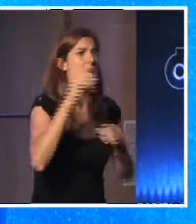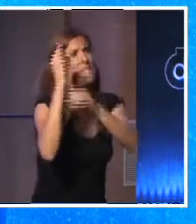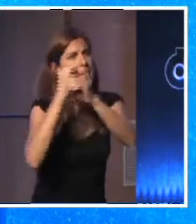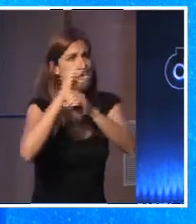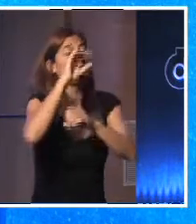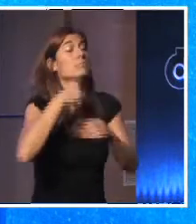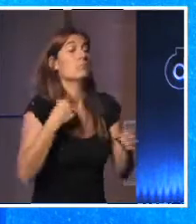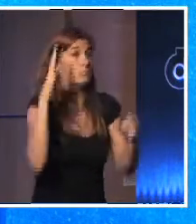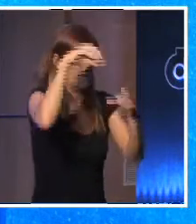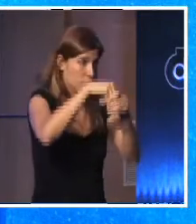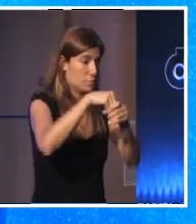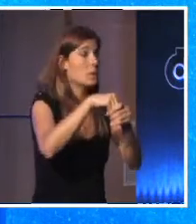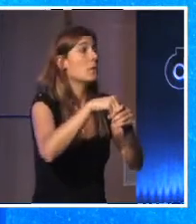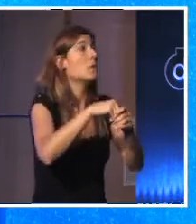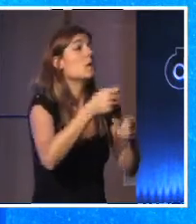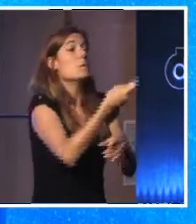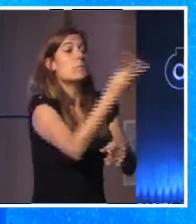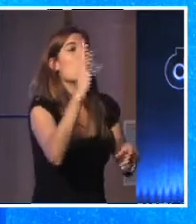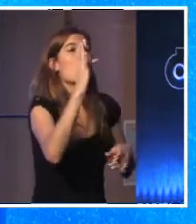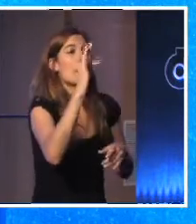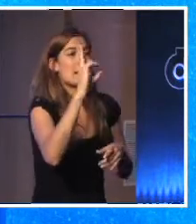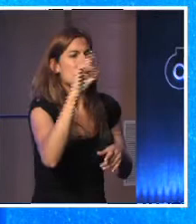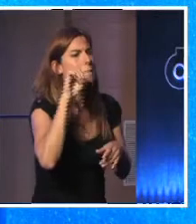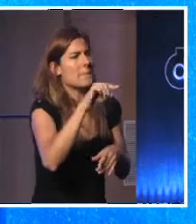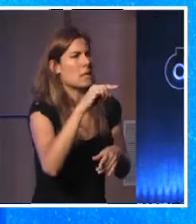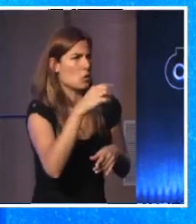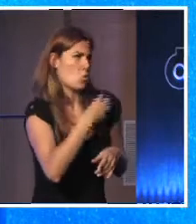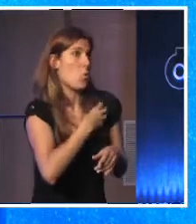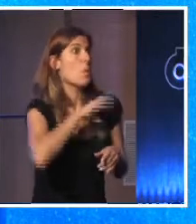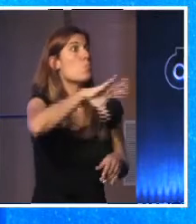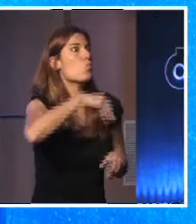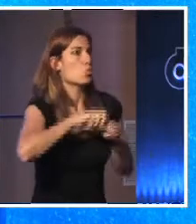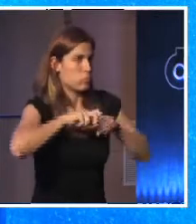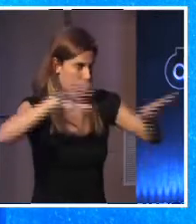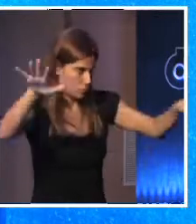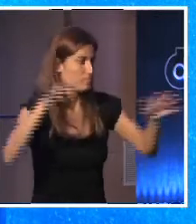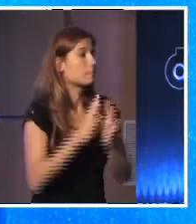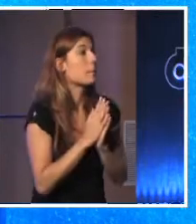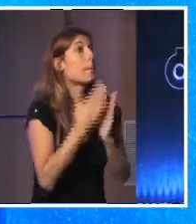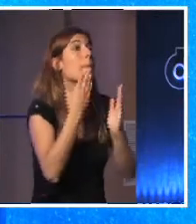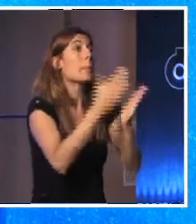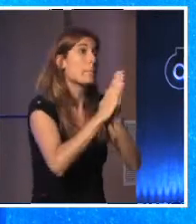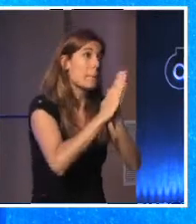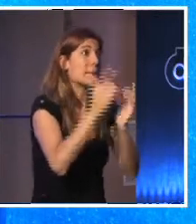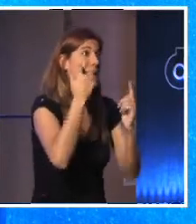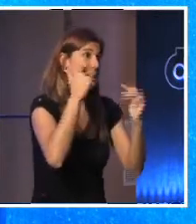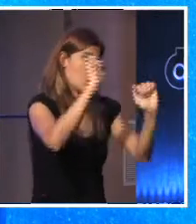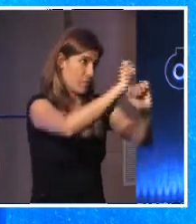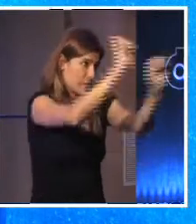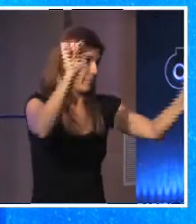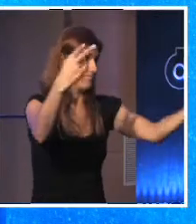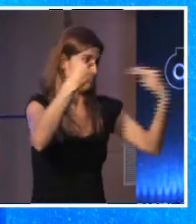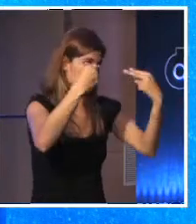estamos inseridos no meio de 46 mil clubes que existem pelo mundo. Peço-vos então a vossa atenção